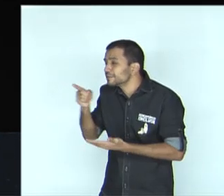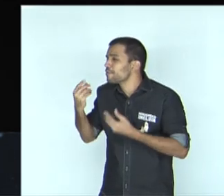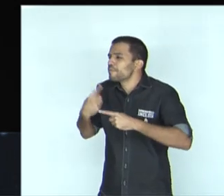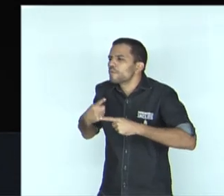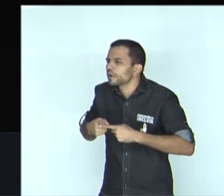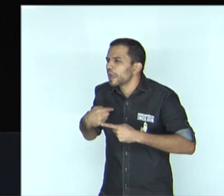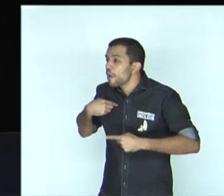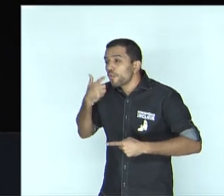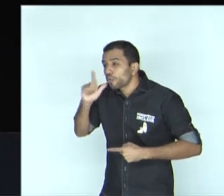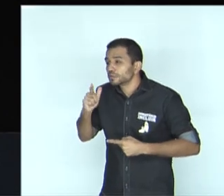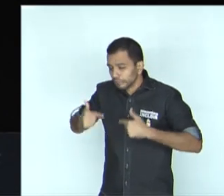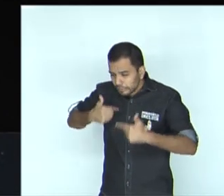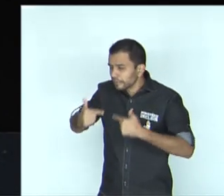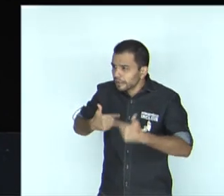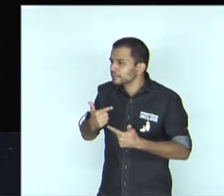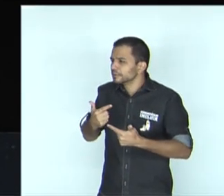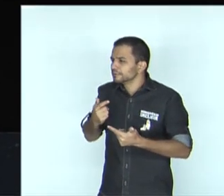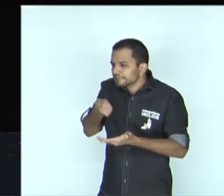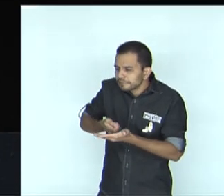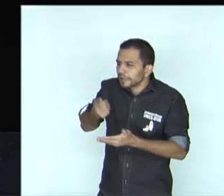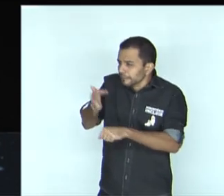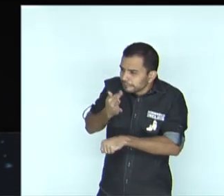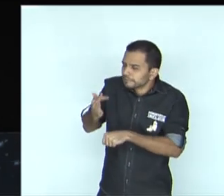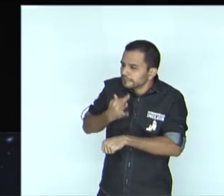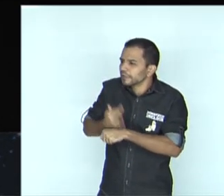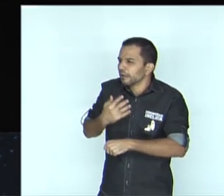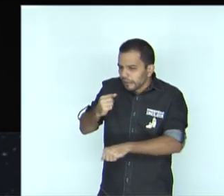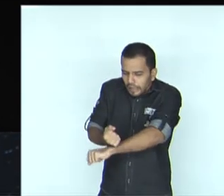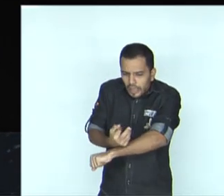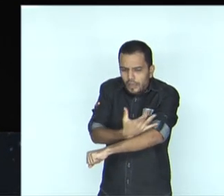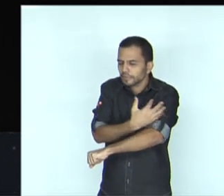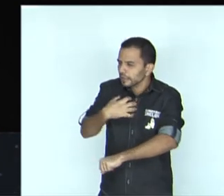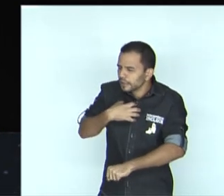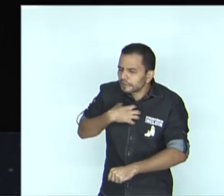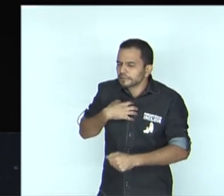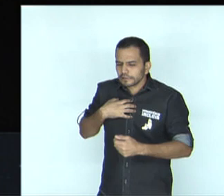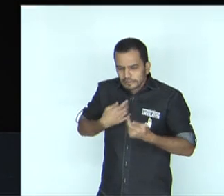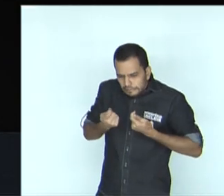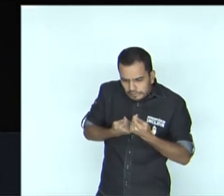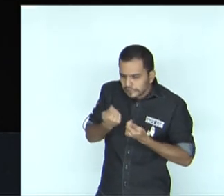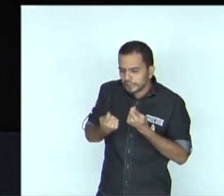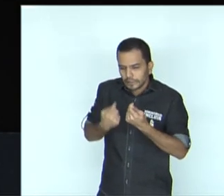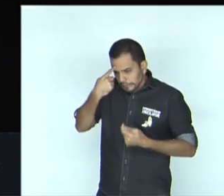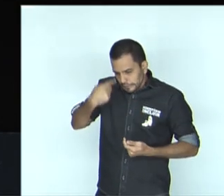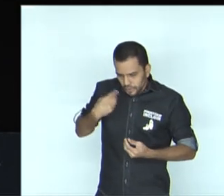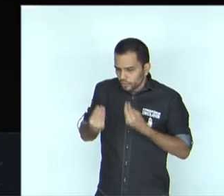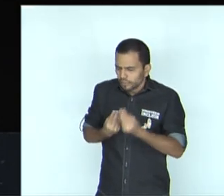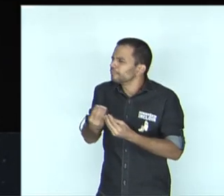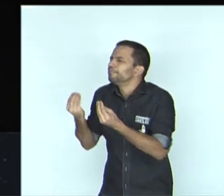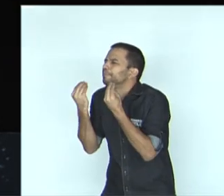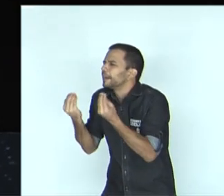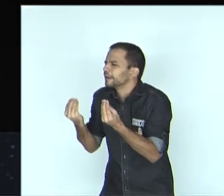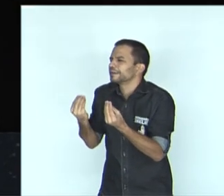hoje, lutar, batalhar, mas administrar minhas emoções, para não deixar isso fugir do meu controle, para